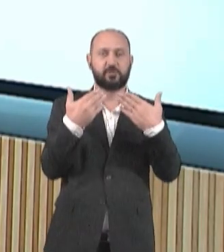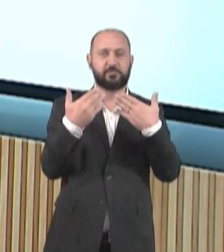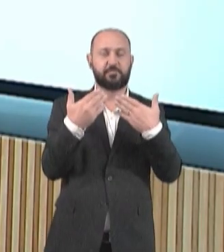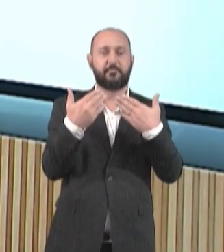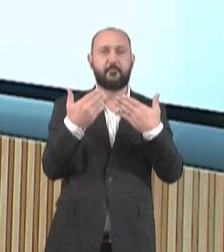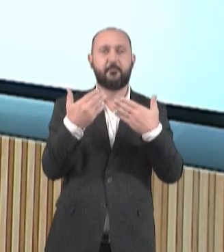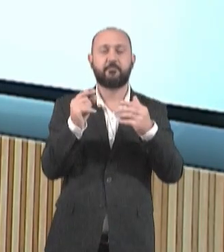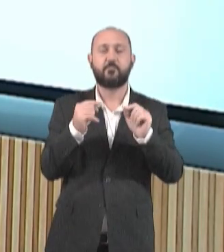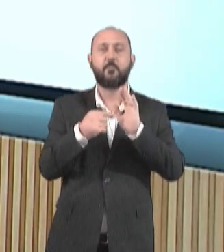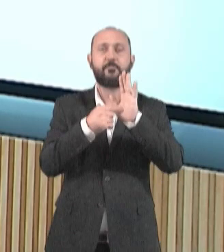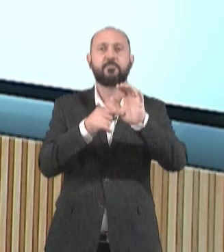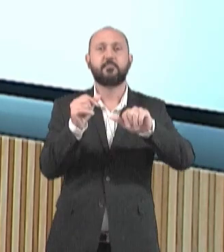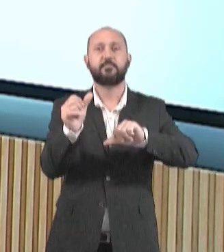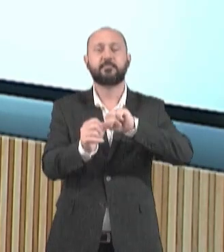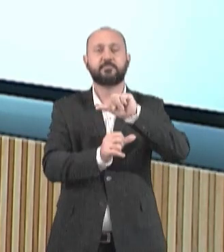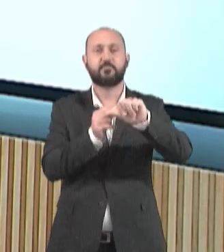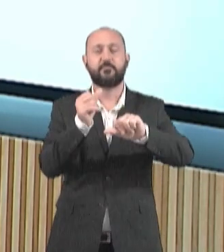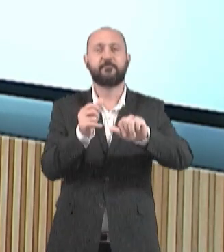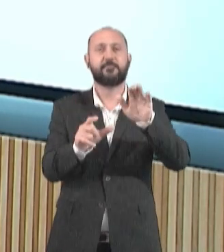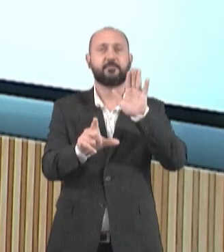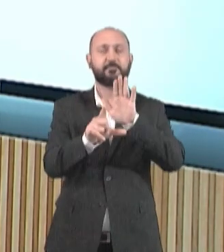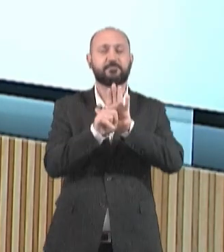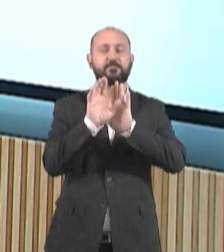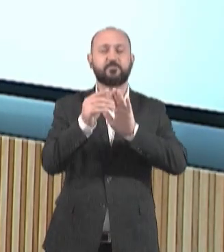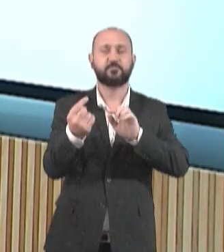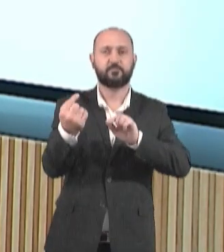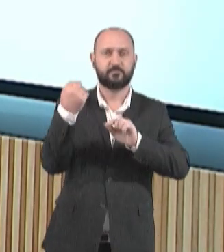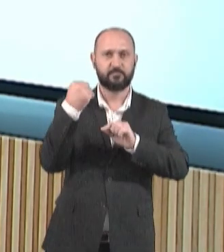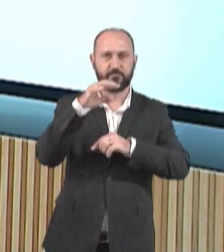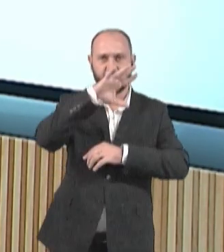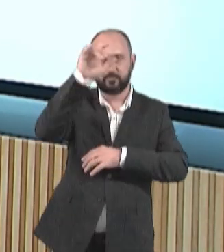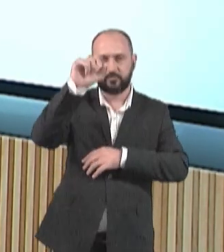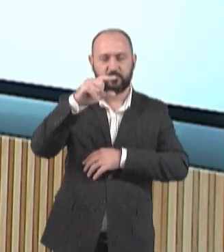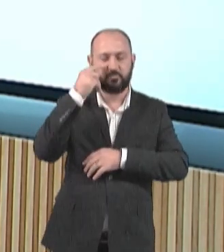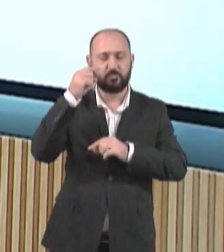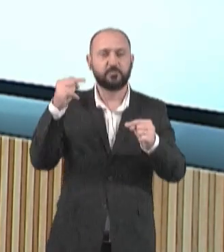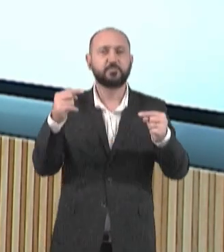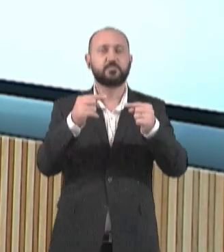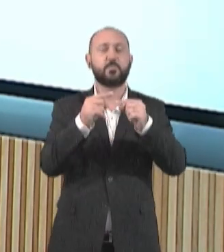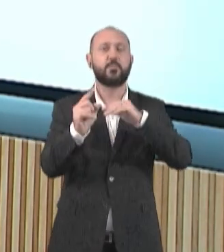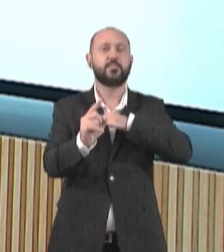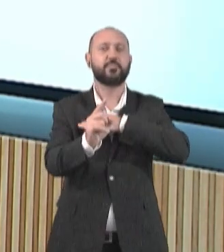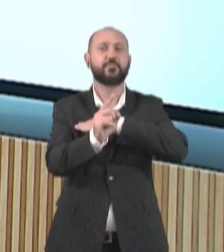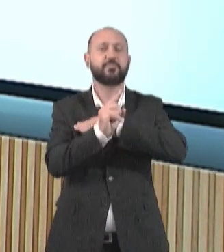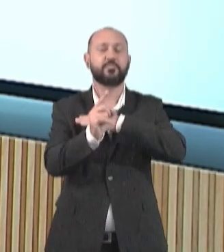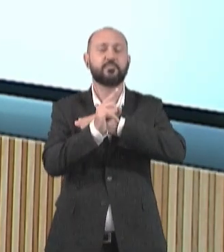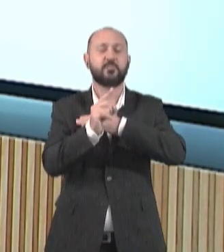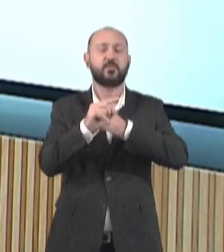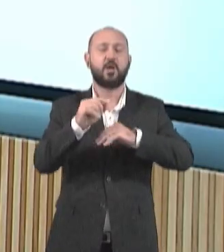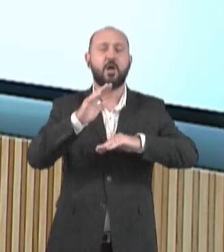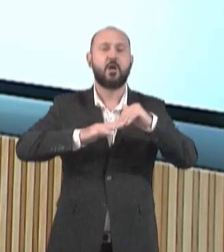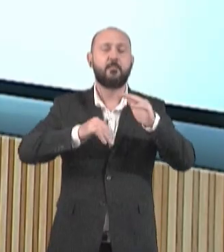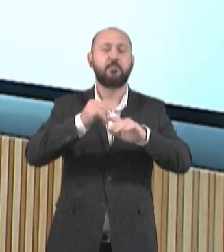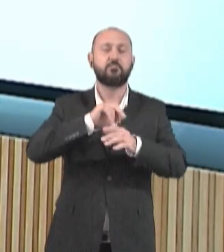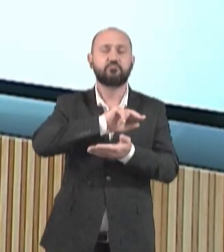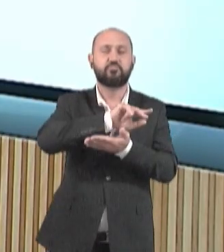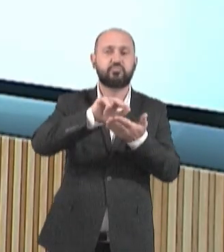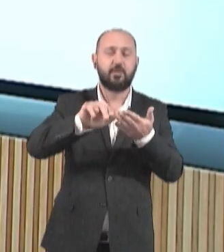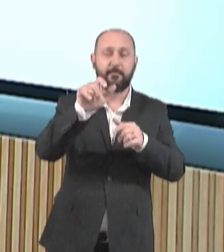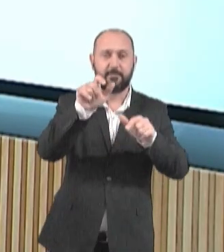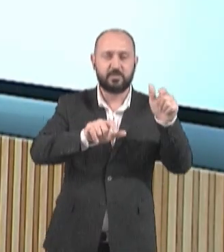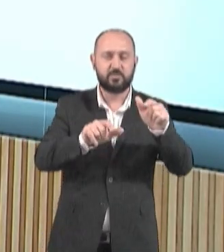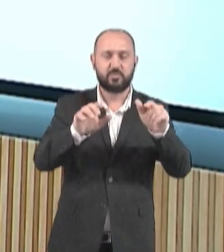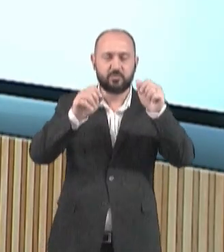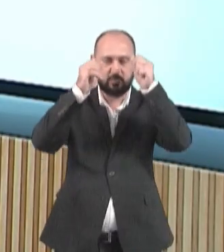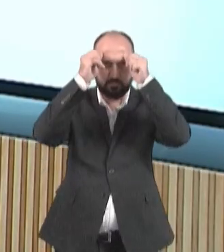discussão, que traz uma alteração numa legislação que já existe aqui em Mato Grosso do Sul com relação ao atendimento multiprofissional a pessoas